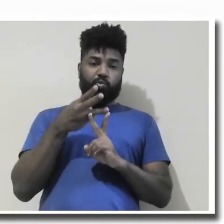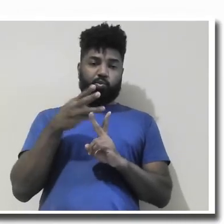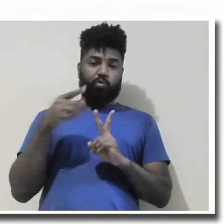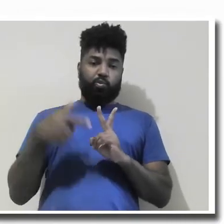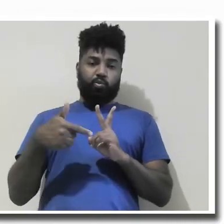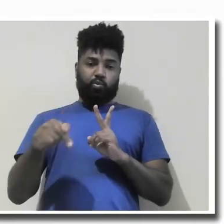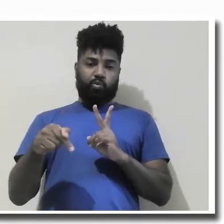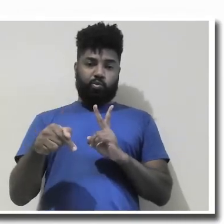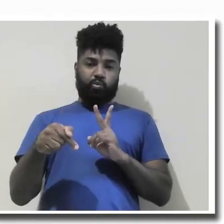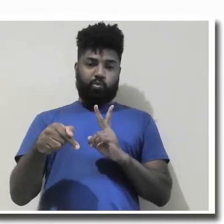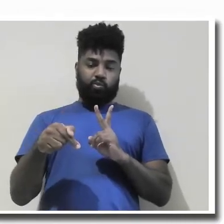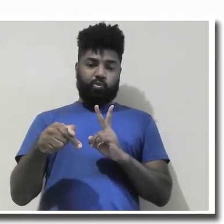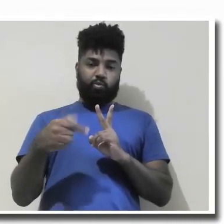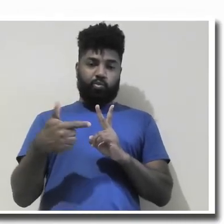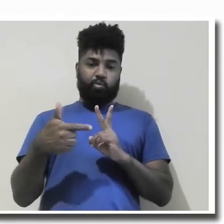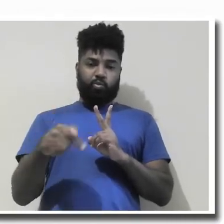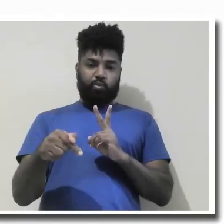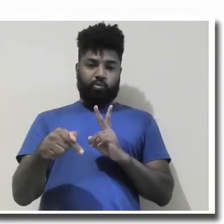de 27.